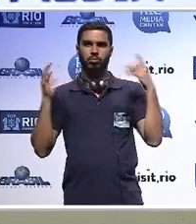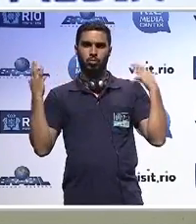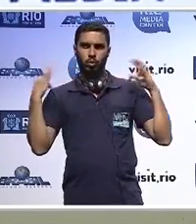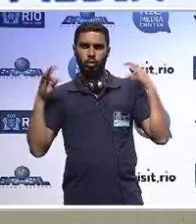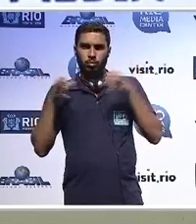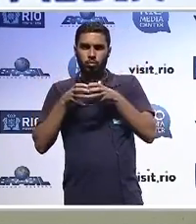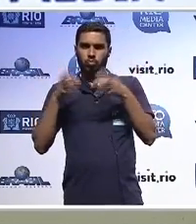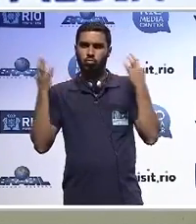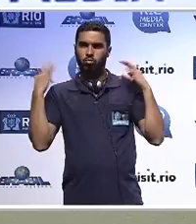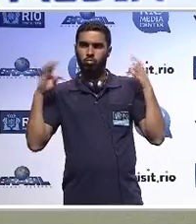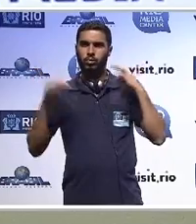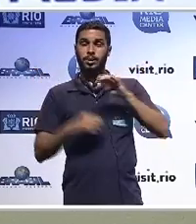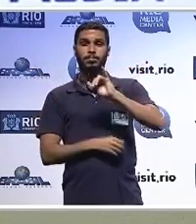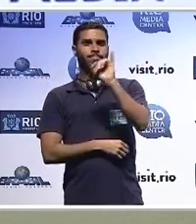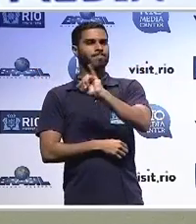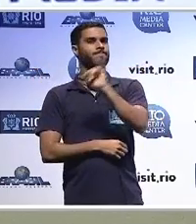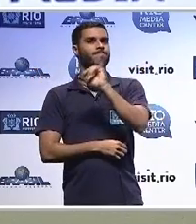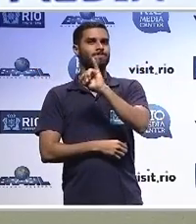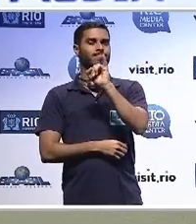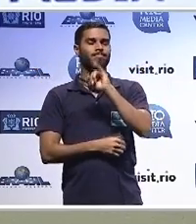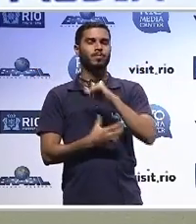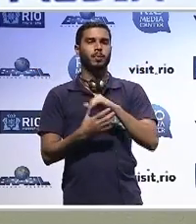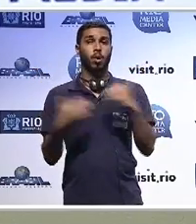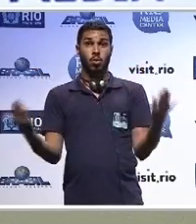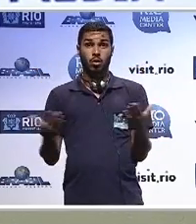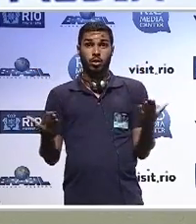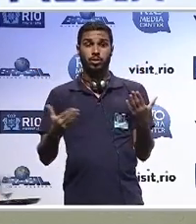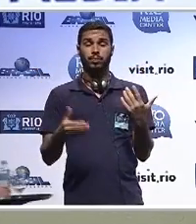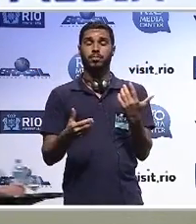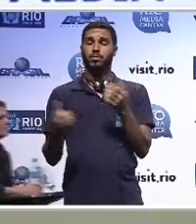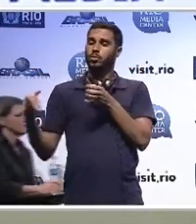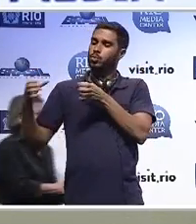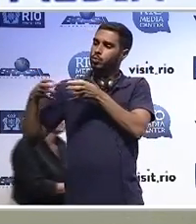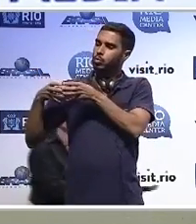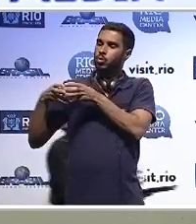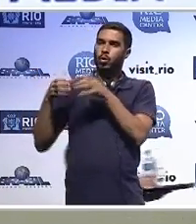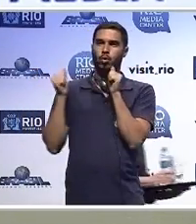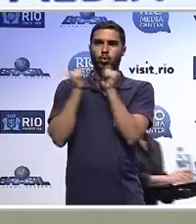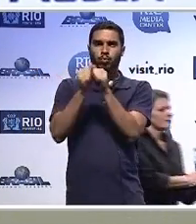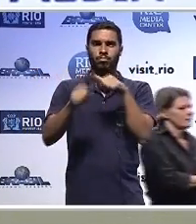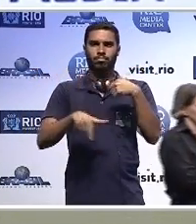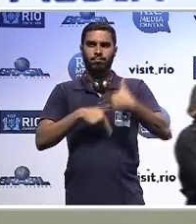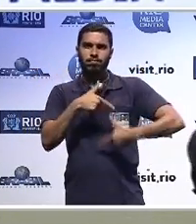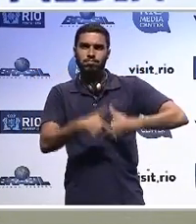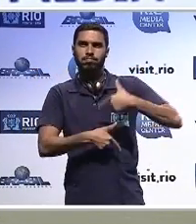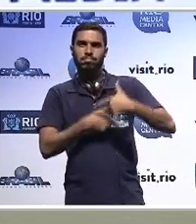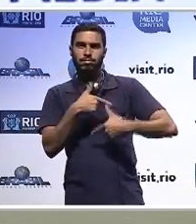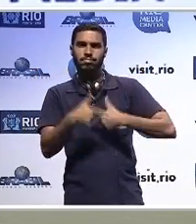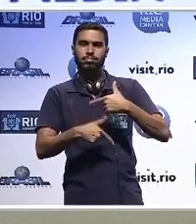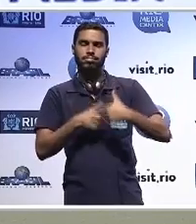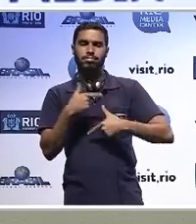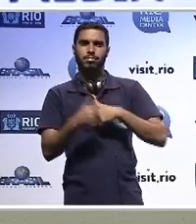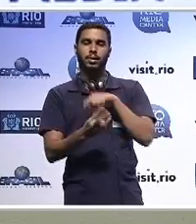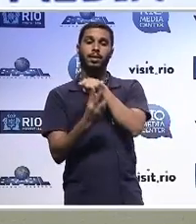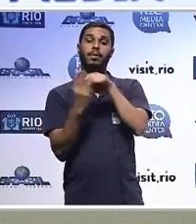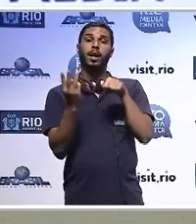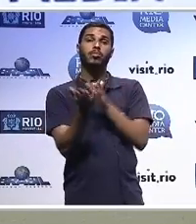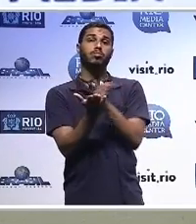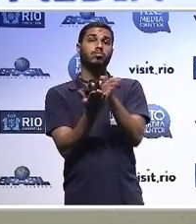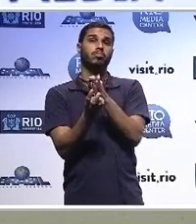fundamental importância a gente trabalha hoje em três vamos dizer assim é em três